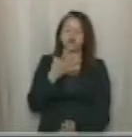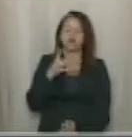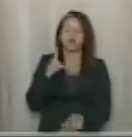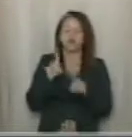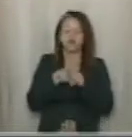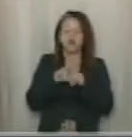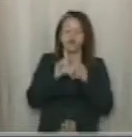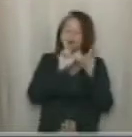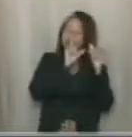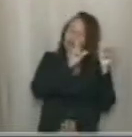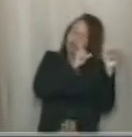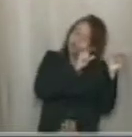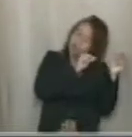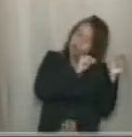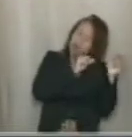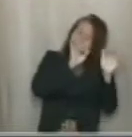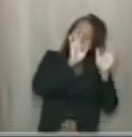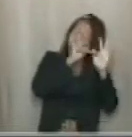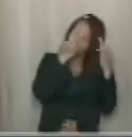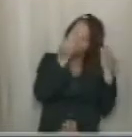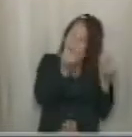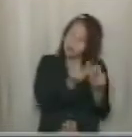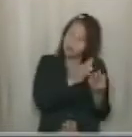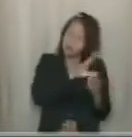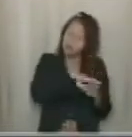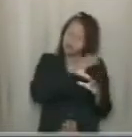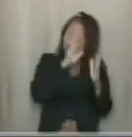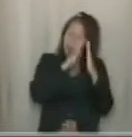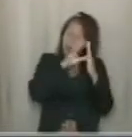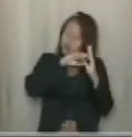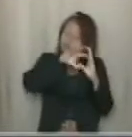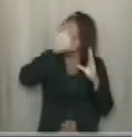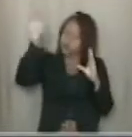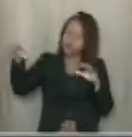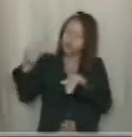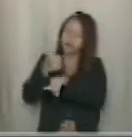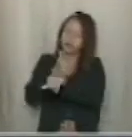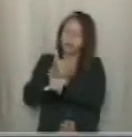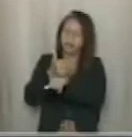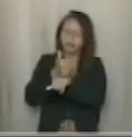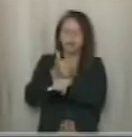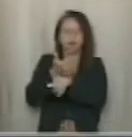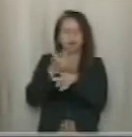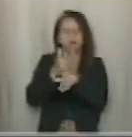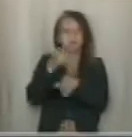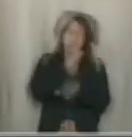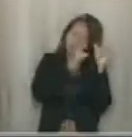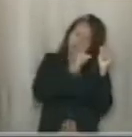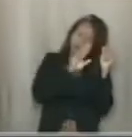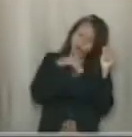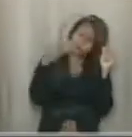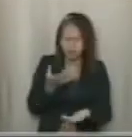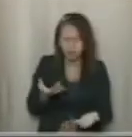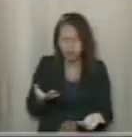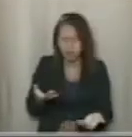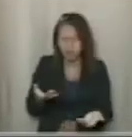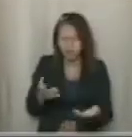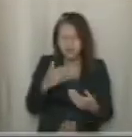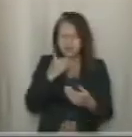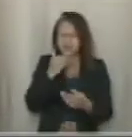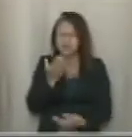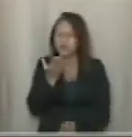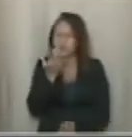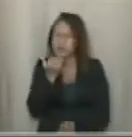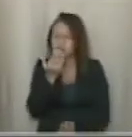dormitórios para parentes que moram fora da capital. Porque essas pessoas estão dormindo na rua, sem